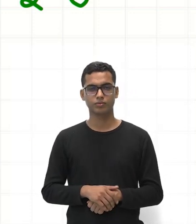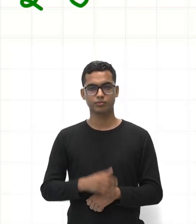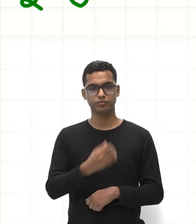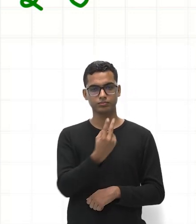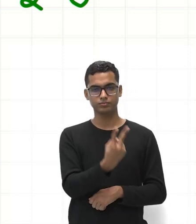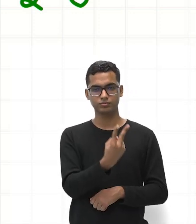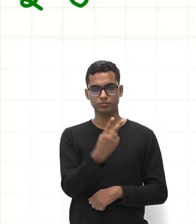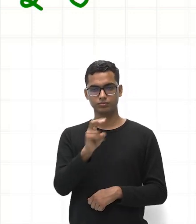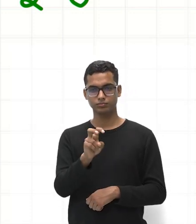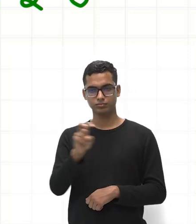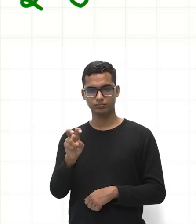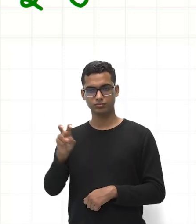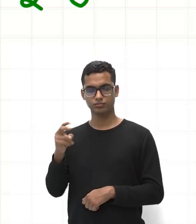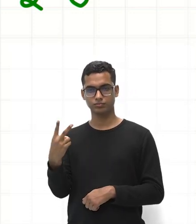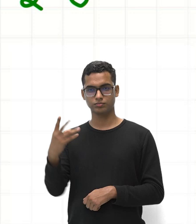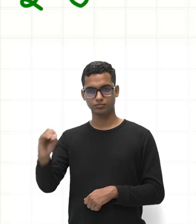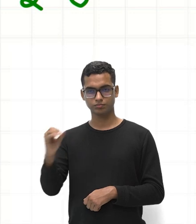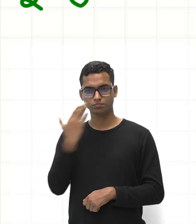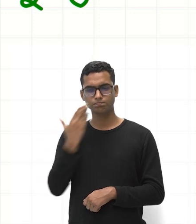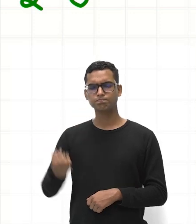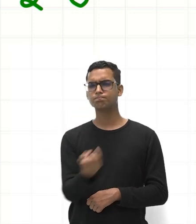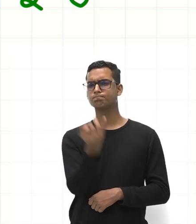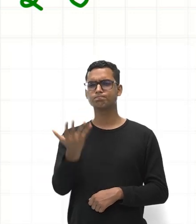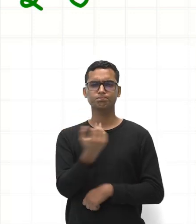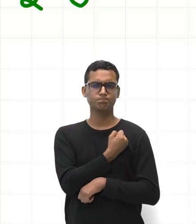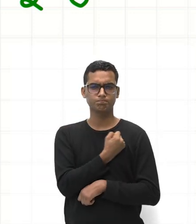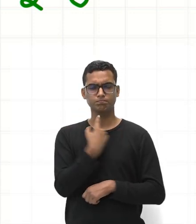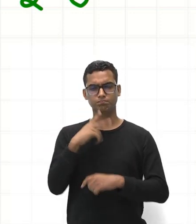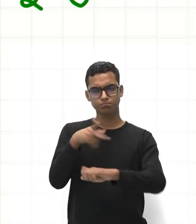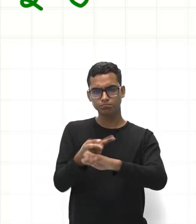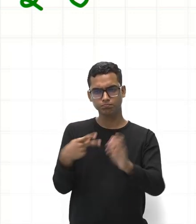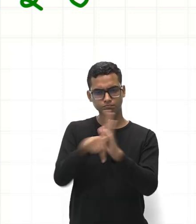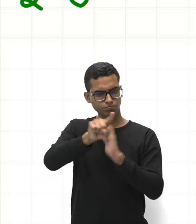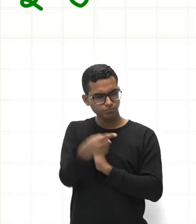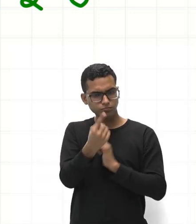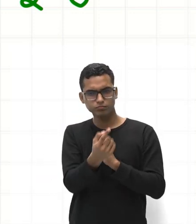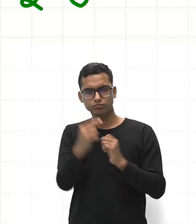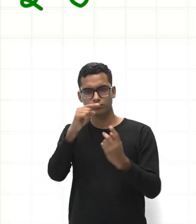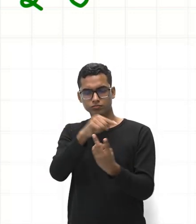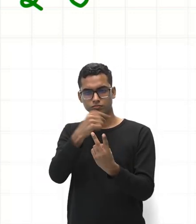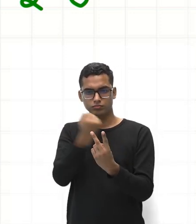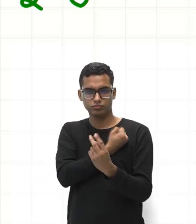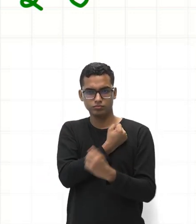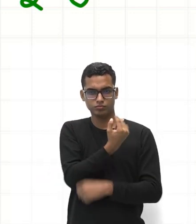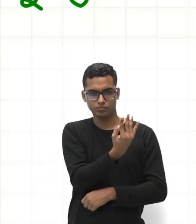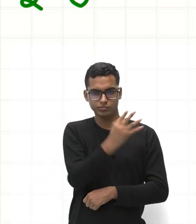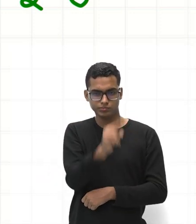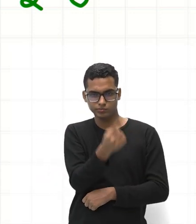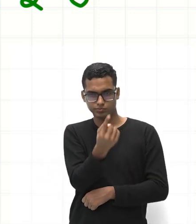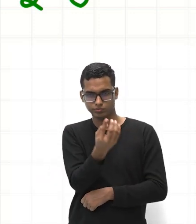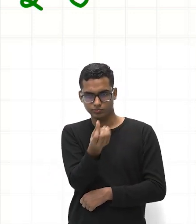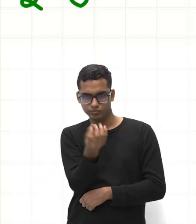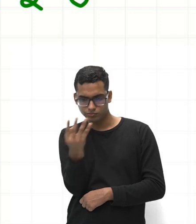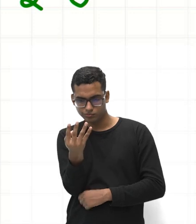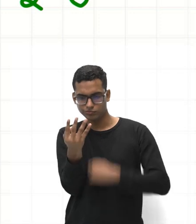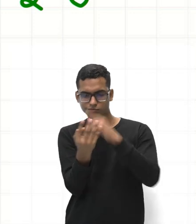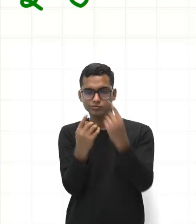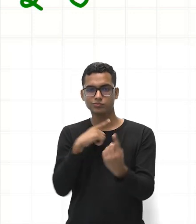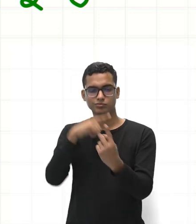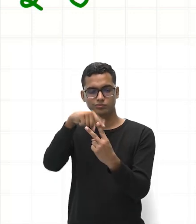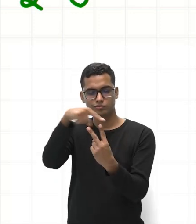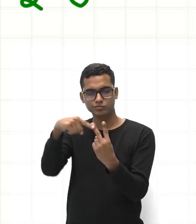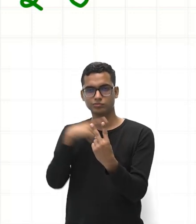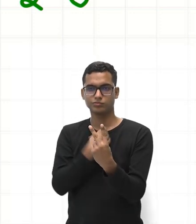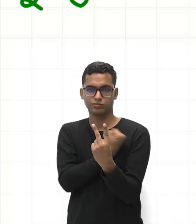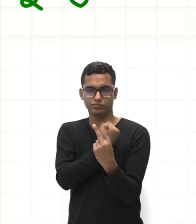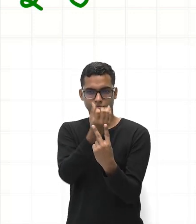para cá, ó. Quantas casas eu tenho aqui depois da vírgula? Aqui nós temos duas e aqui nós temos uma. Então, nossa resposta vai ter